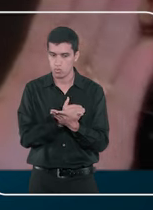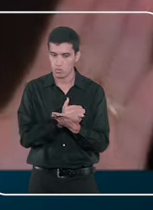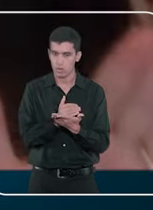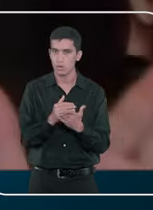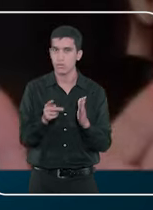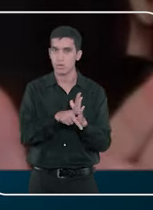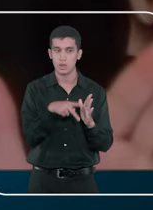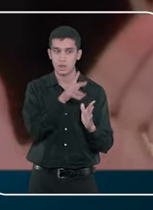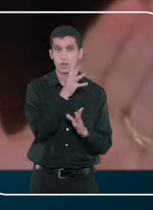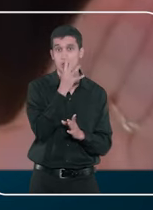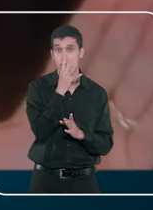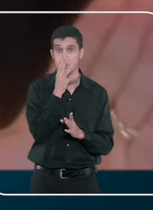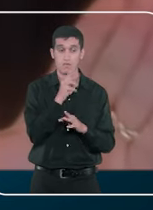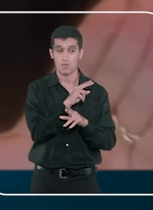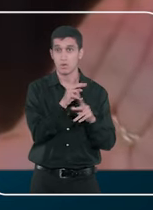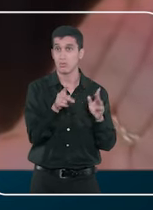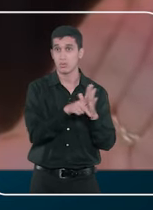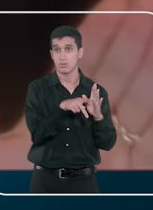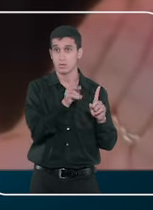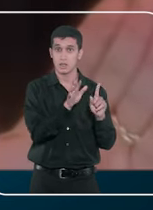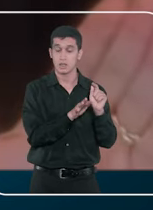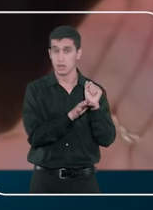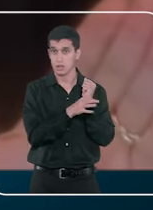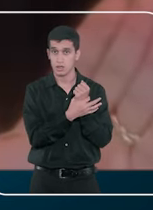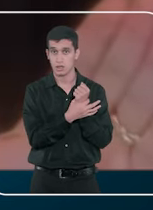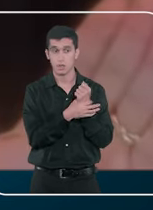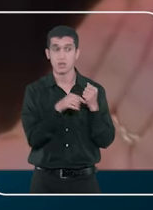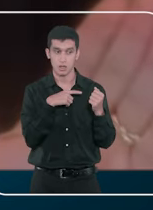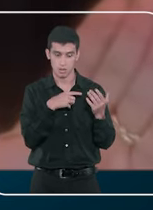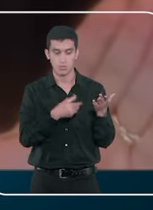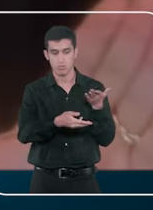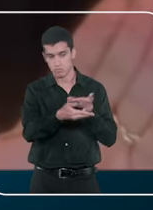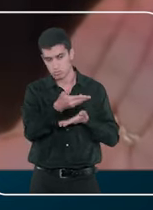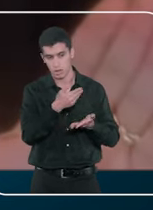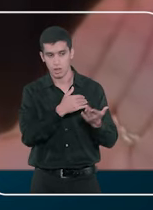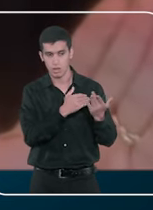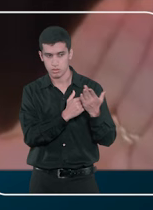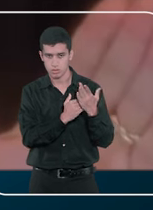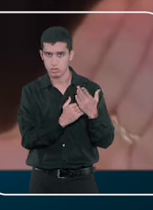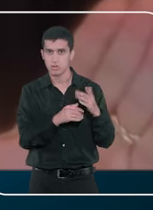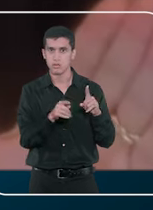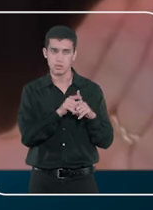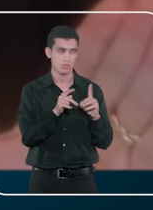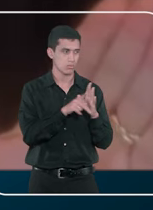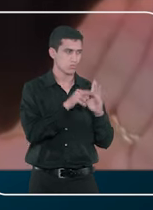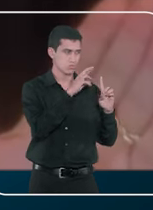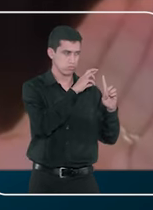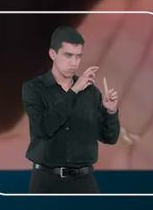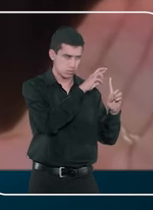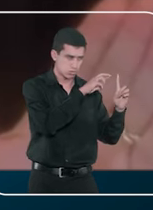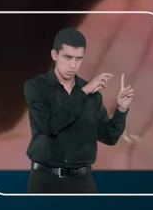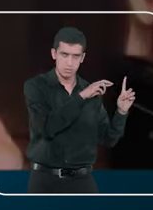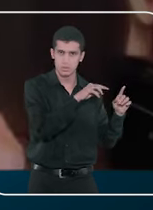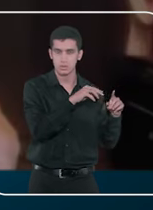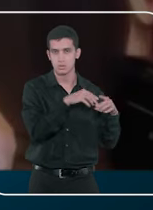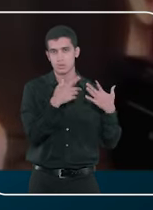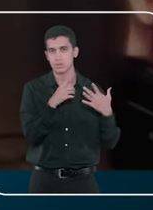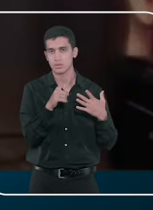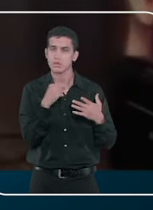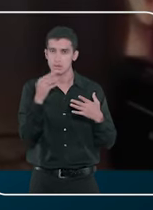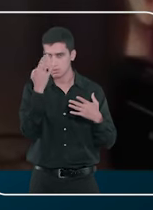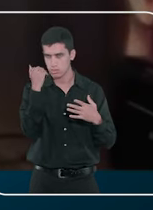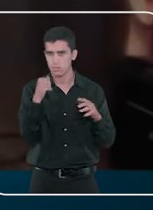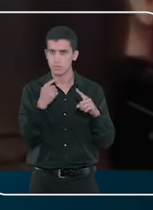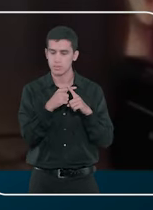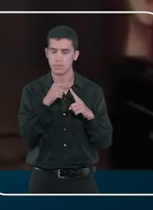interesses próprios da garantia da intimidade e aos interesses da investigação. Até porque nós sabemos se, ao fim e a